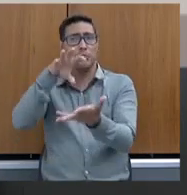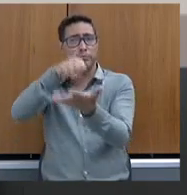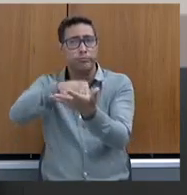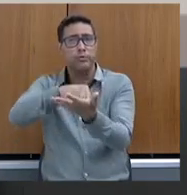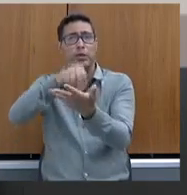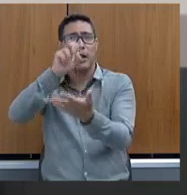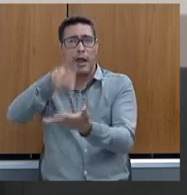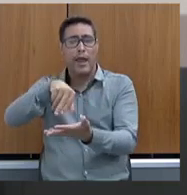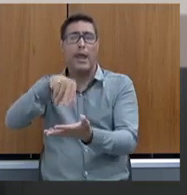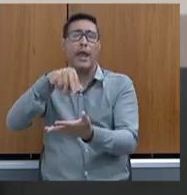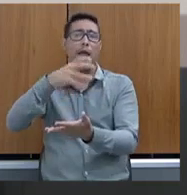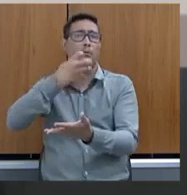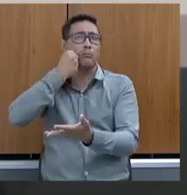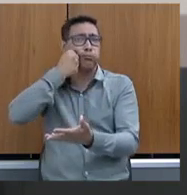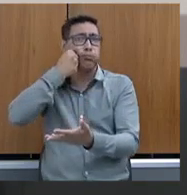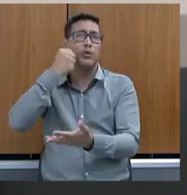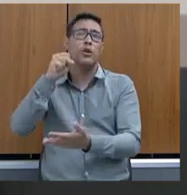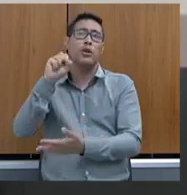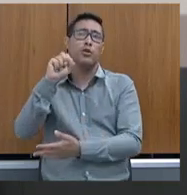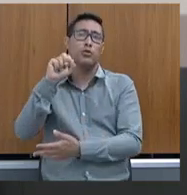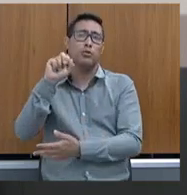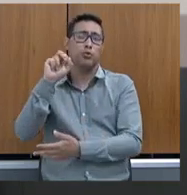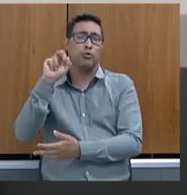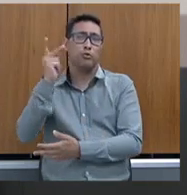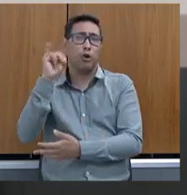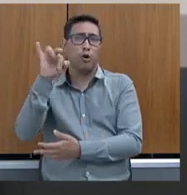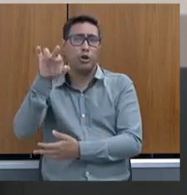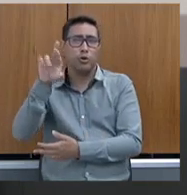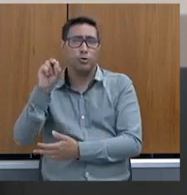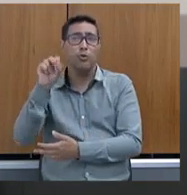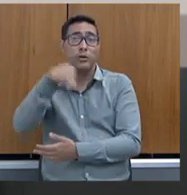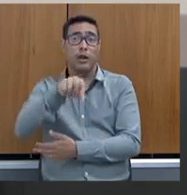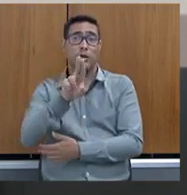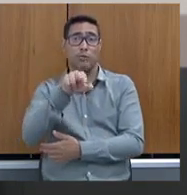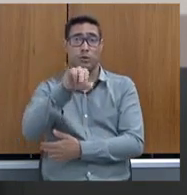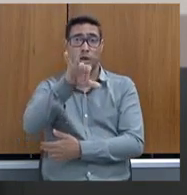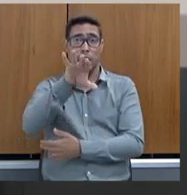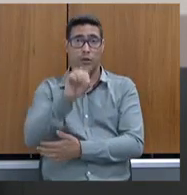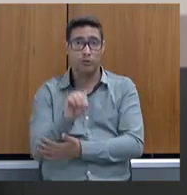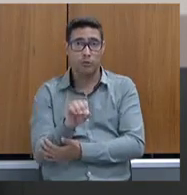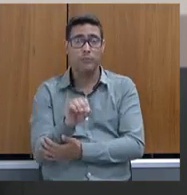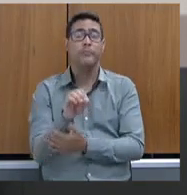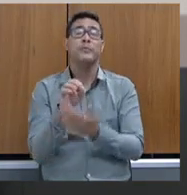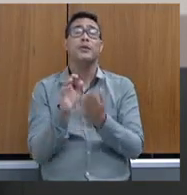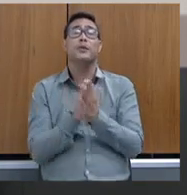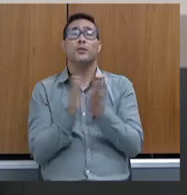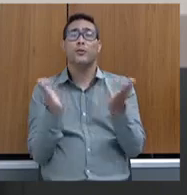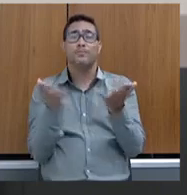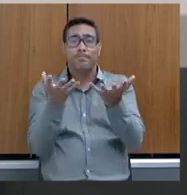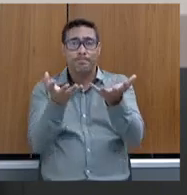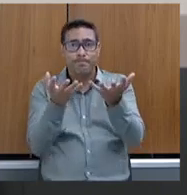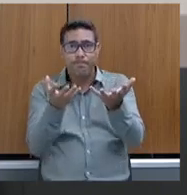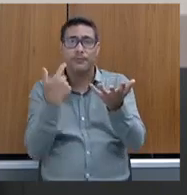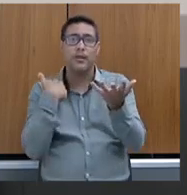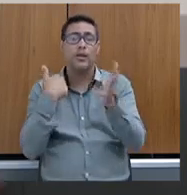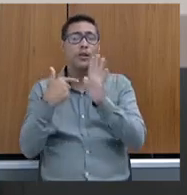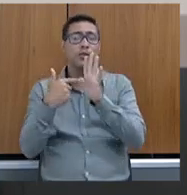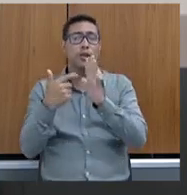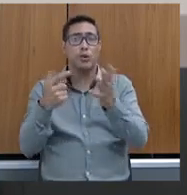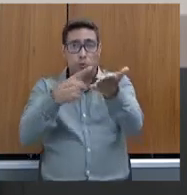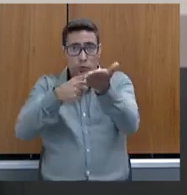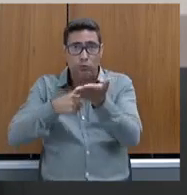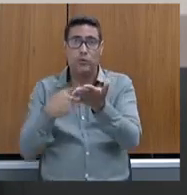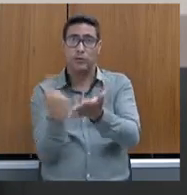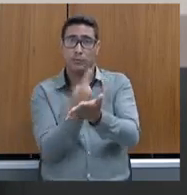a patrimônio Mundial pela Unesco e já convido vocês também para a convenção mundial da Unesco